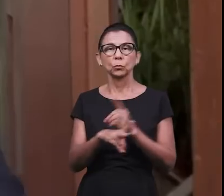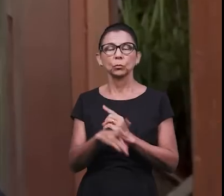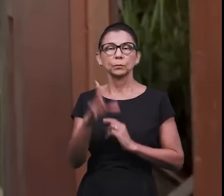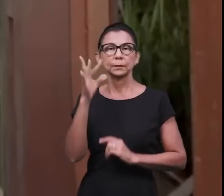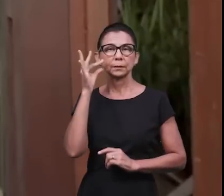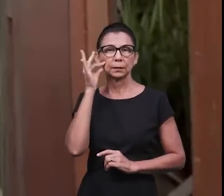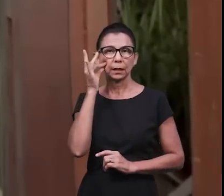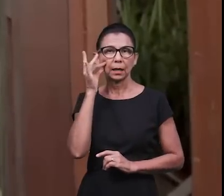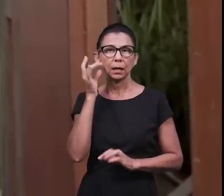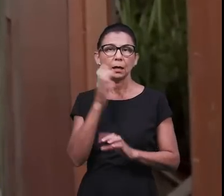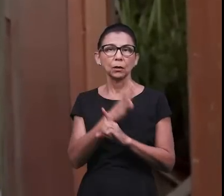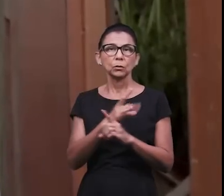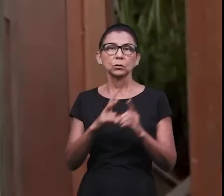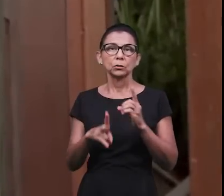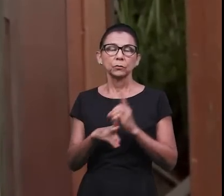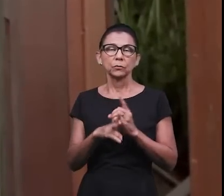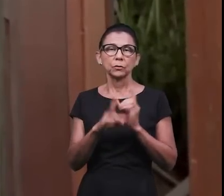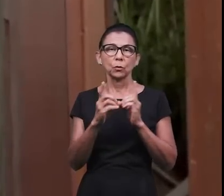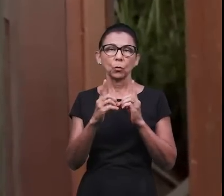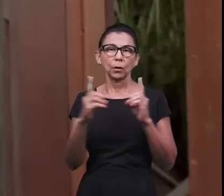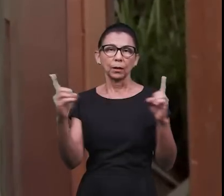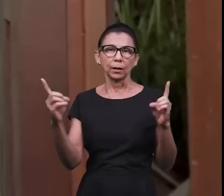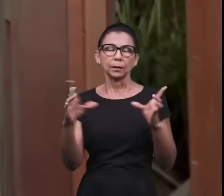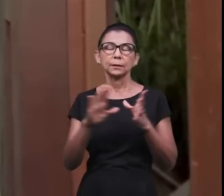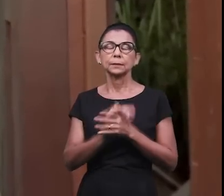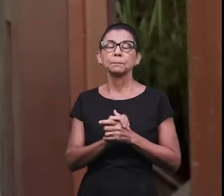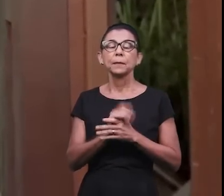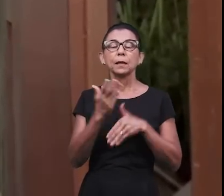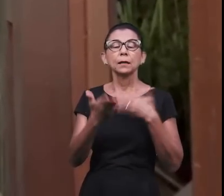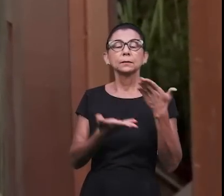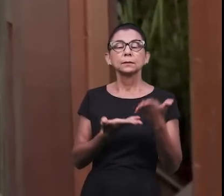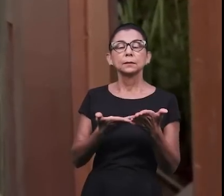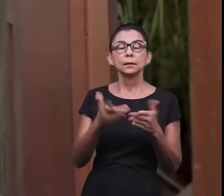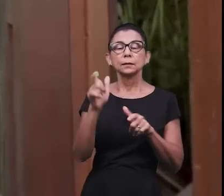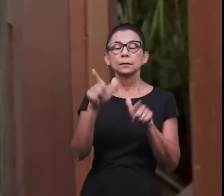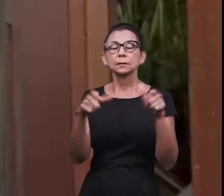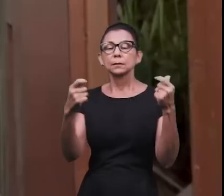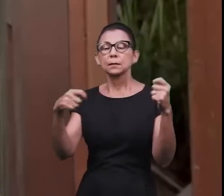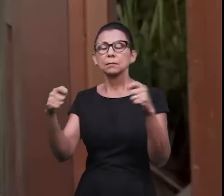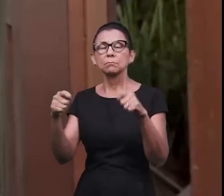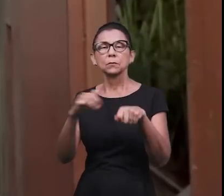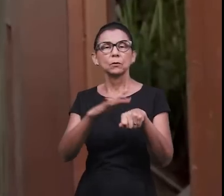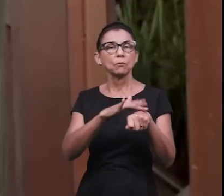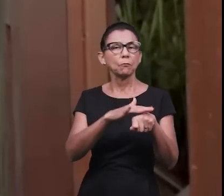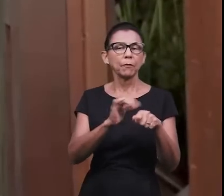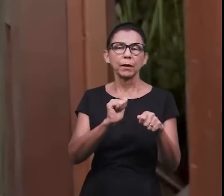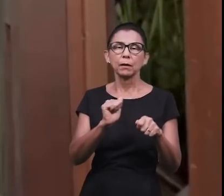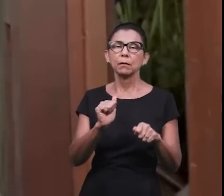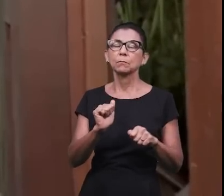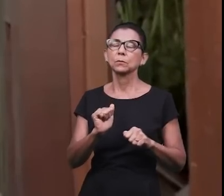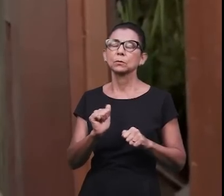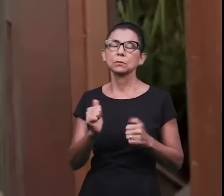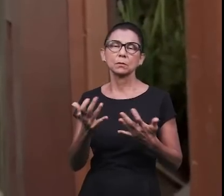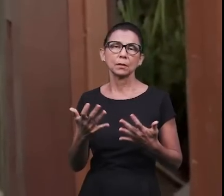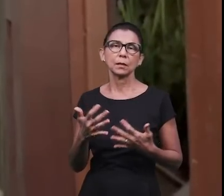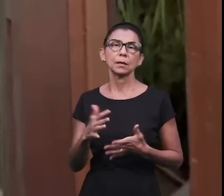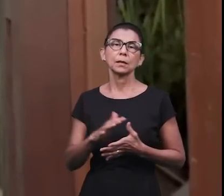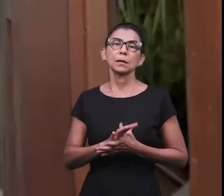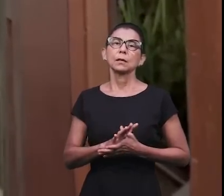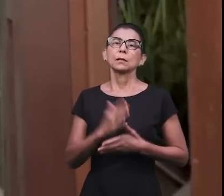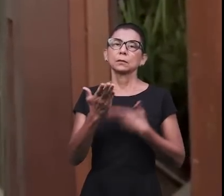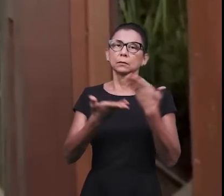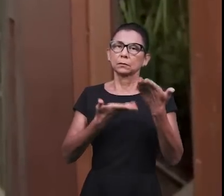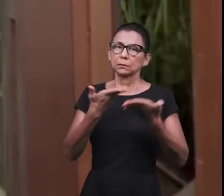vigílias online, assistências aos necessitados, né? Enfermos em geral, são assistidos